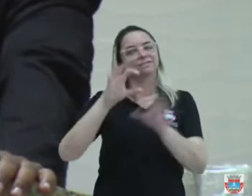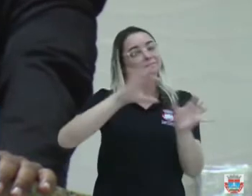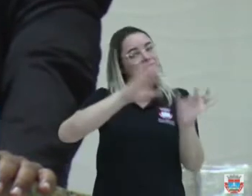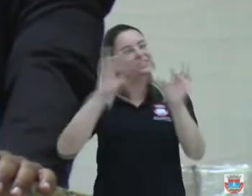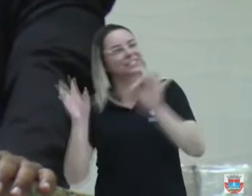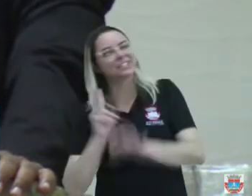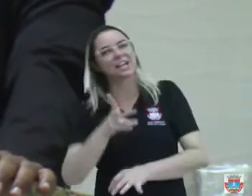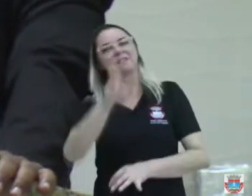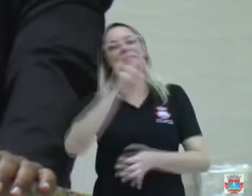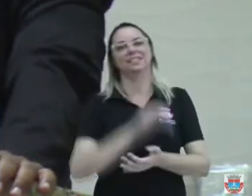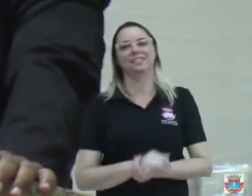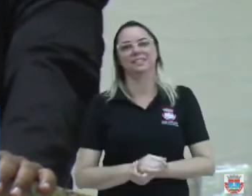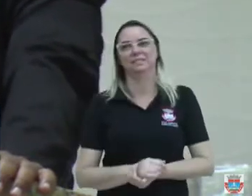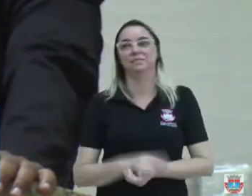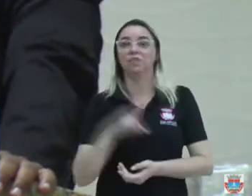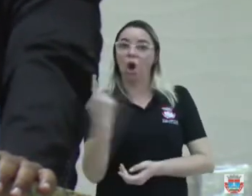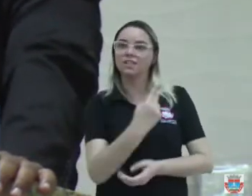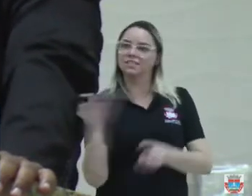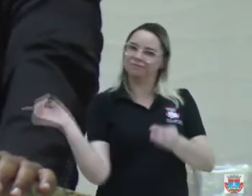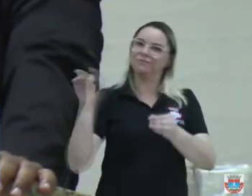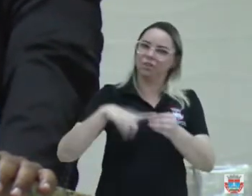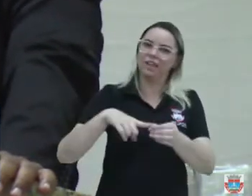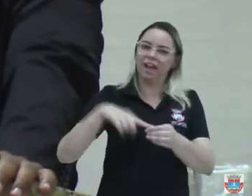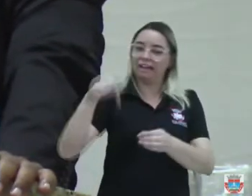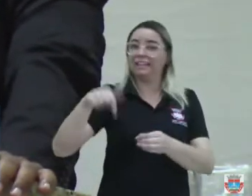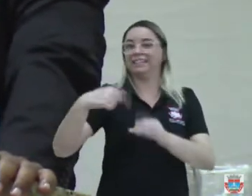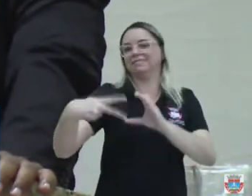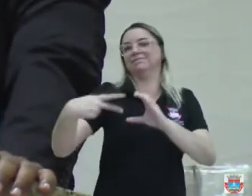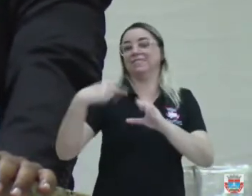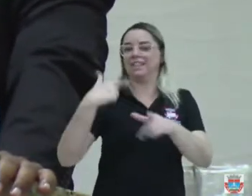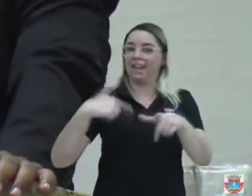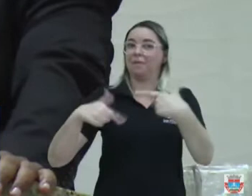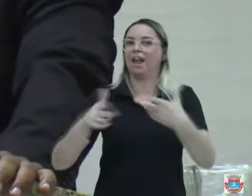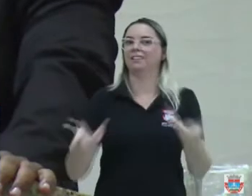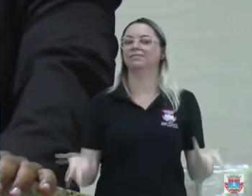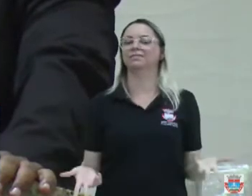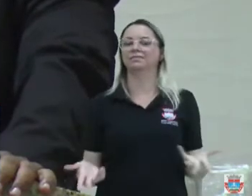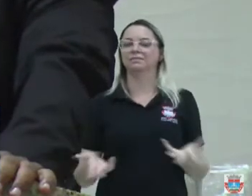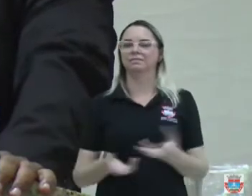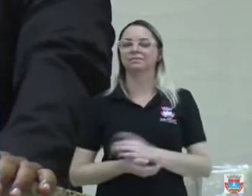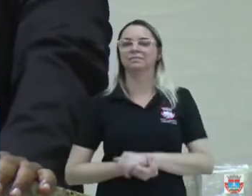Estamos voltando aos nossos trabalhos nessa casa.